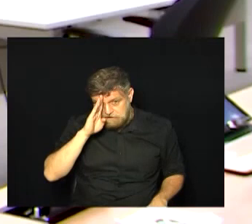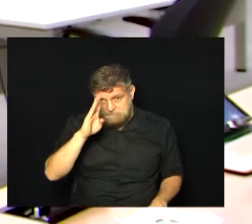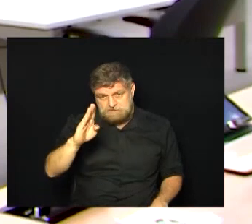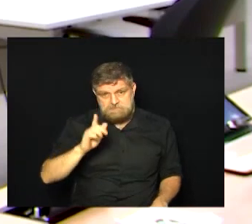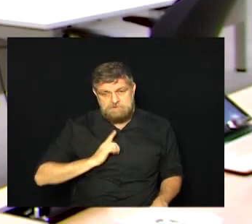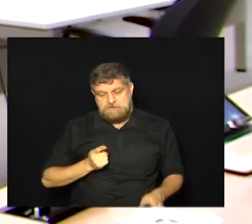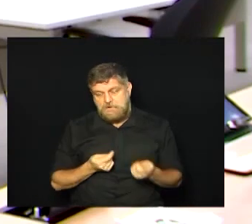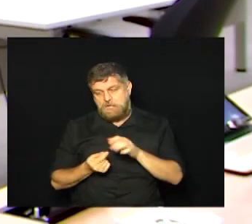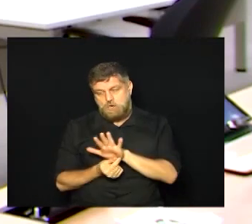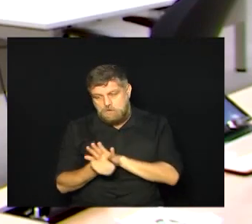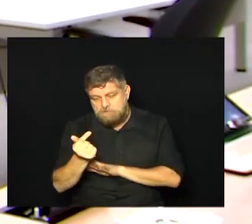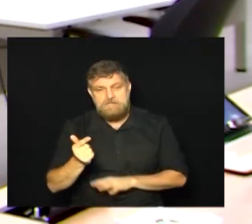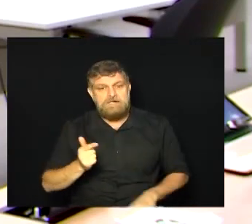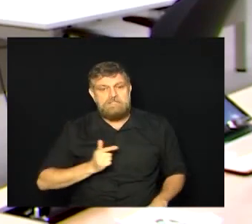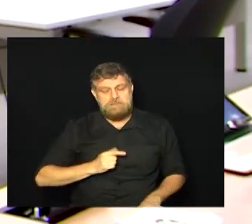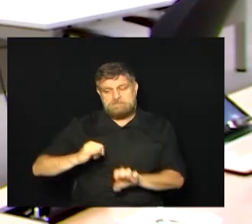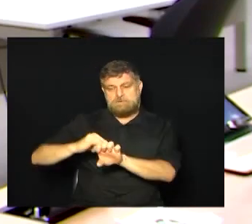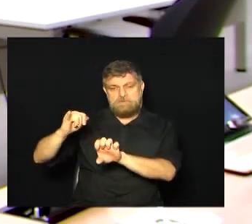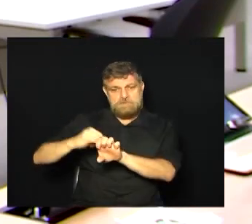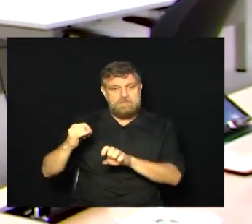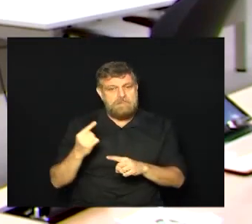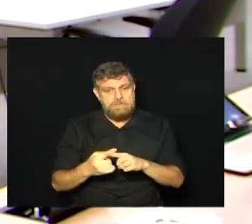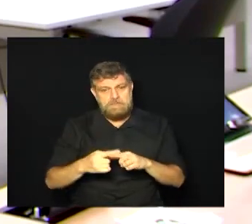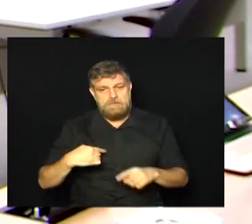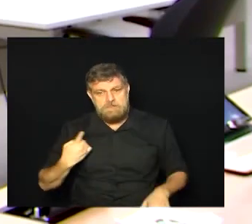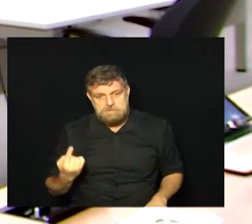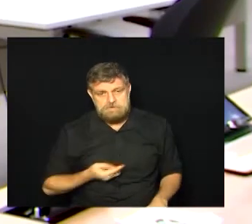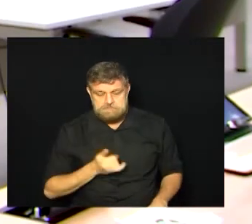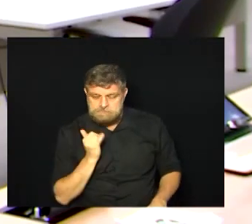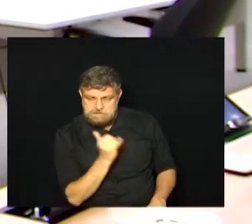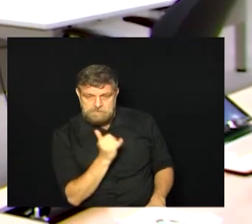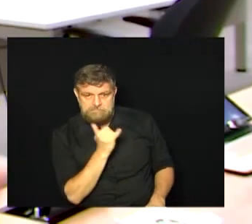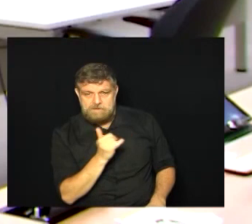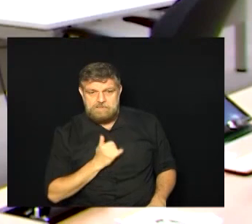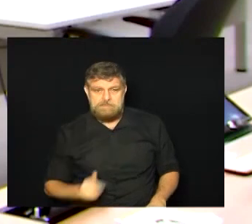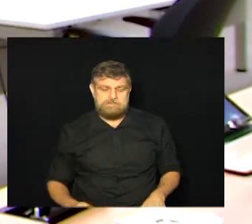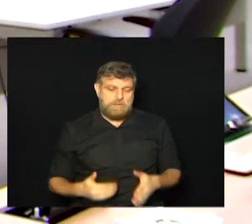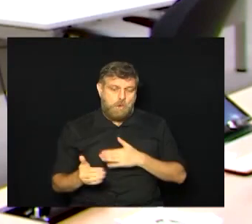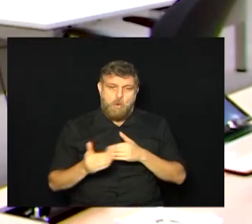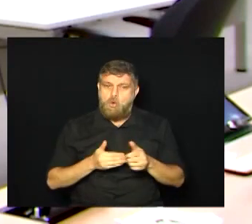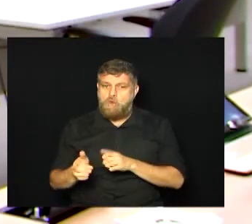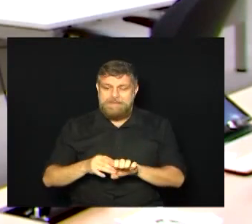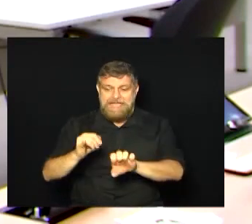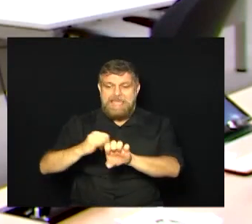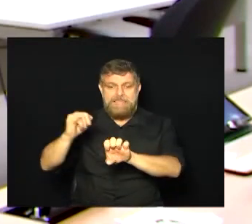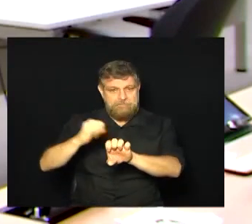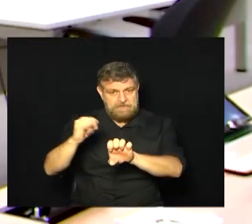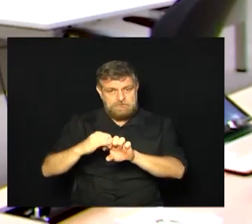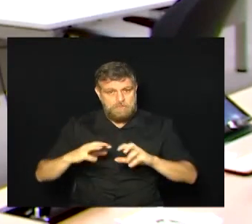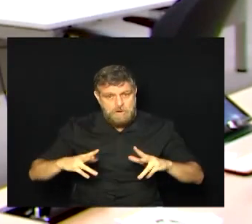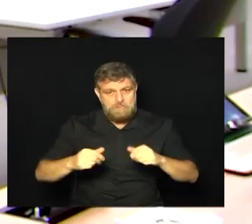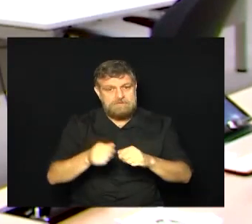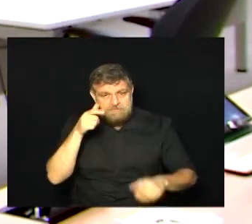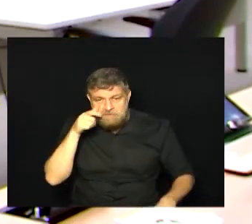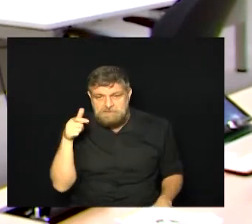toda a economia, o empreendedor, porque quando a gente fala de empreendedor, a gente está falando do micro, do médio, do grande, né, e todos temos um